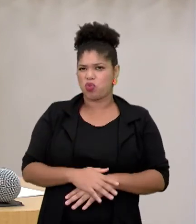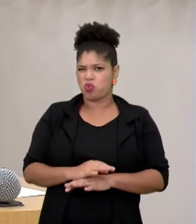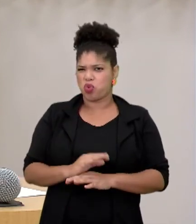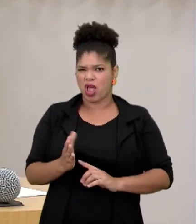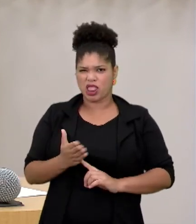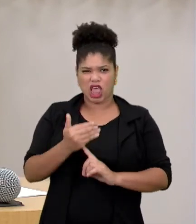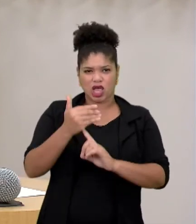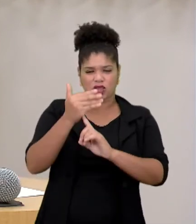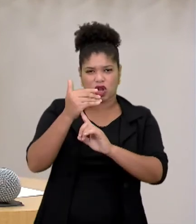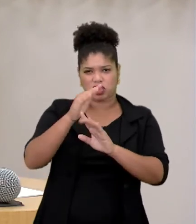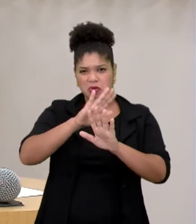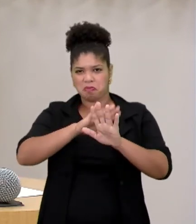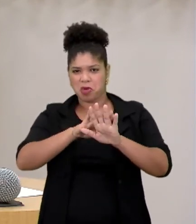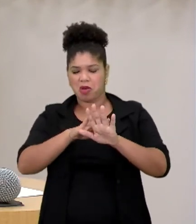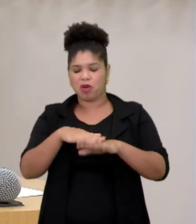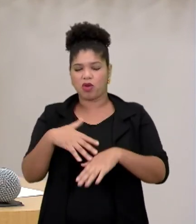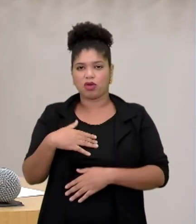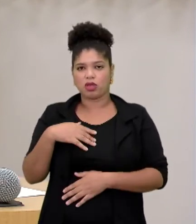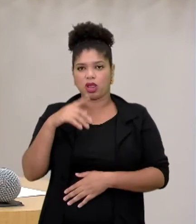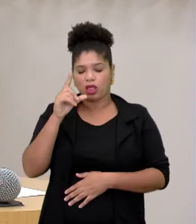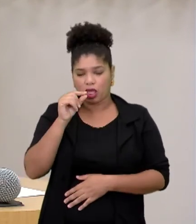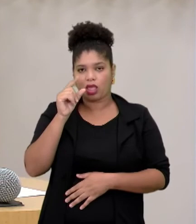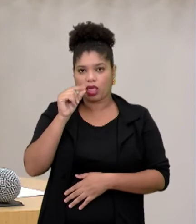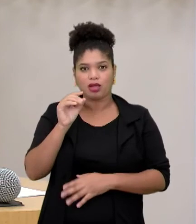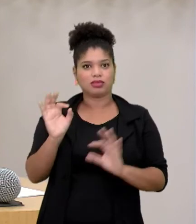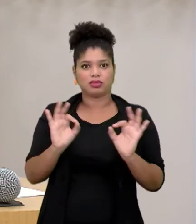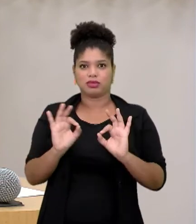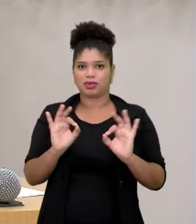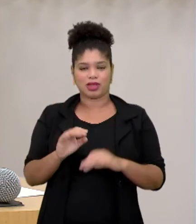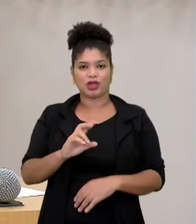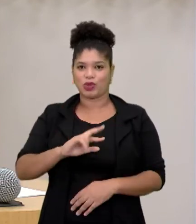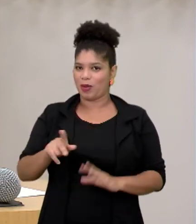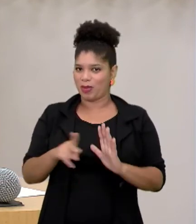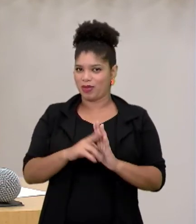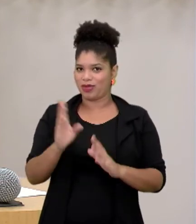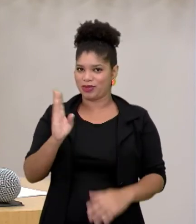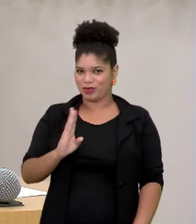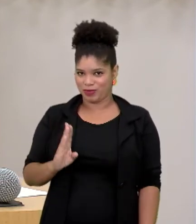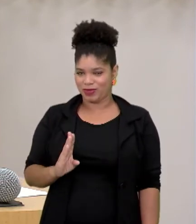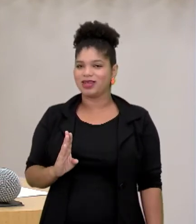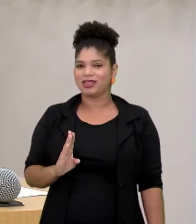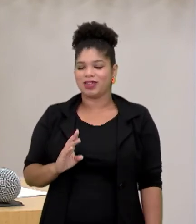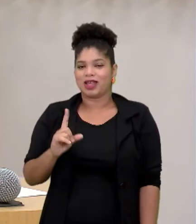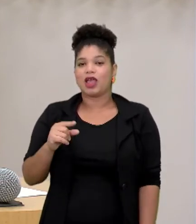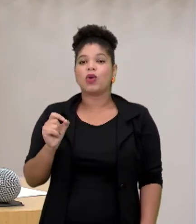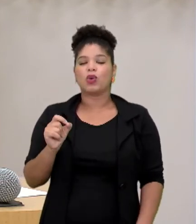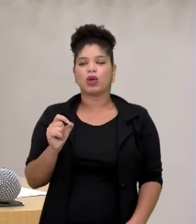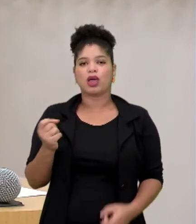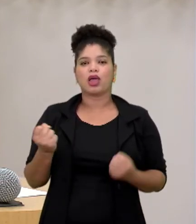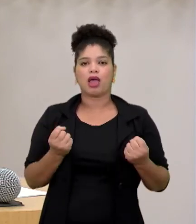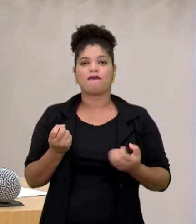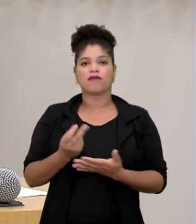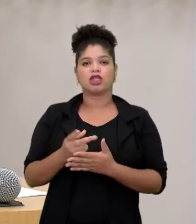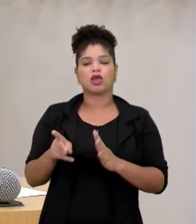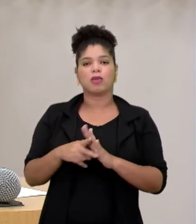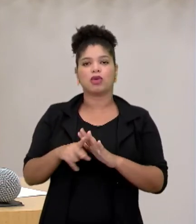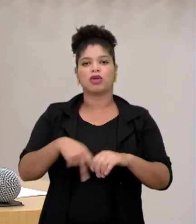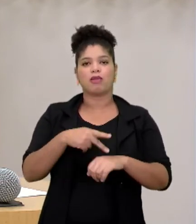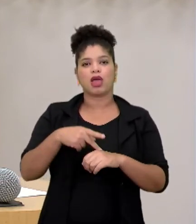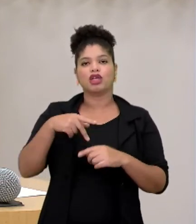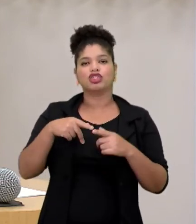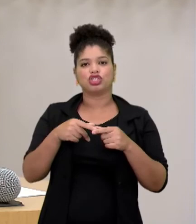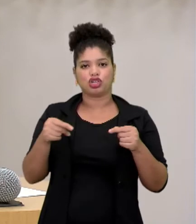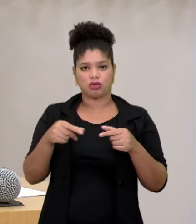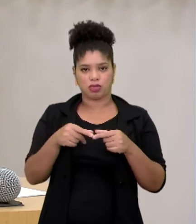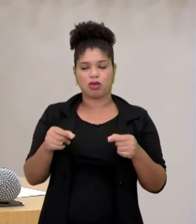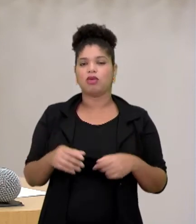tecnológica, assim, você nem pisca na propaganda, não é uma propaganda brasileira, tá? Ela tá acho que tá vendendo um carro eh japonês, muito legal,